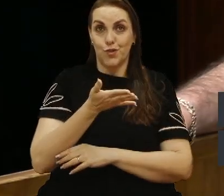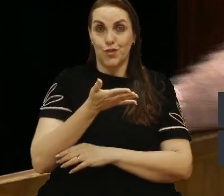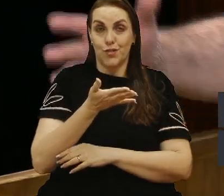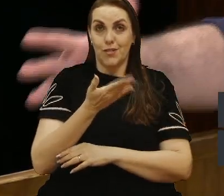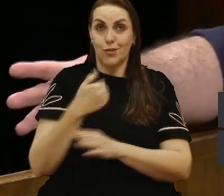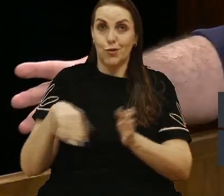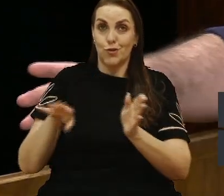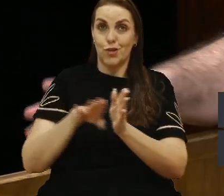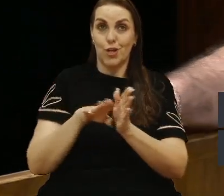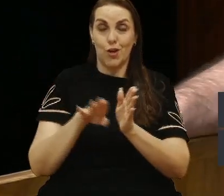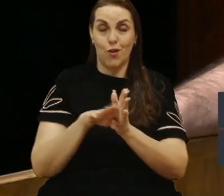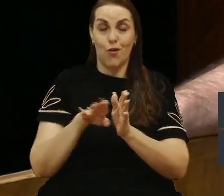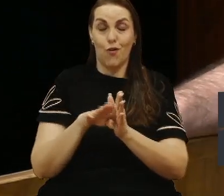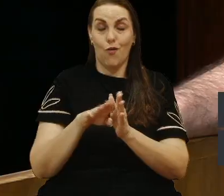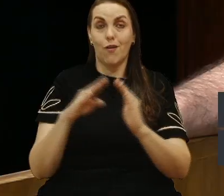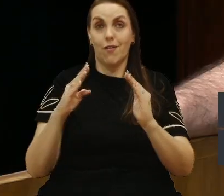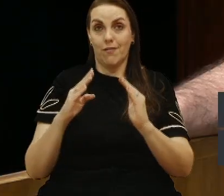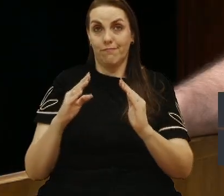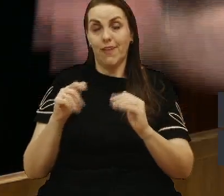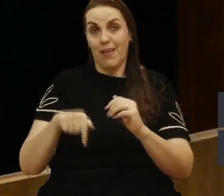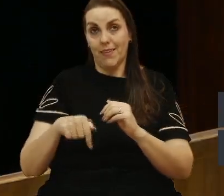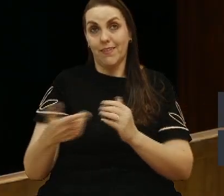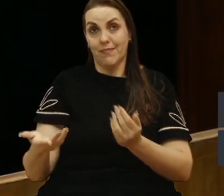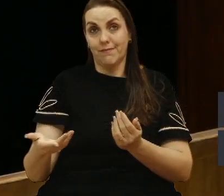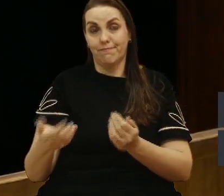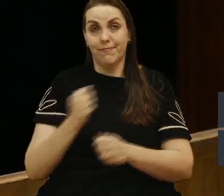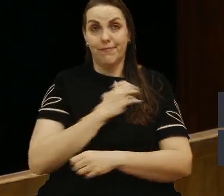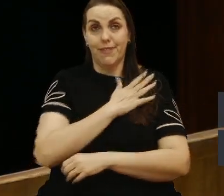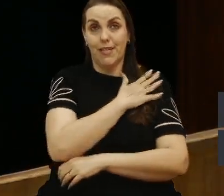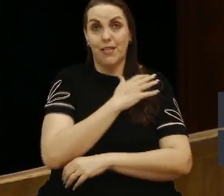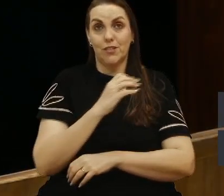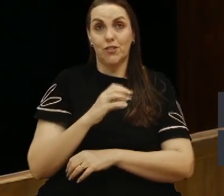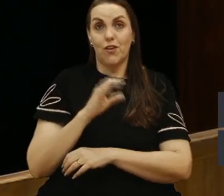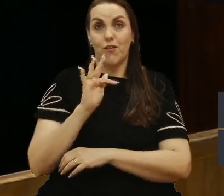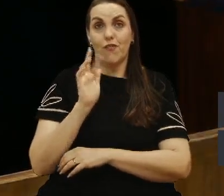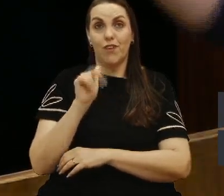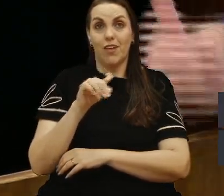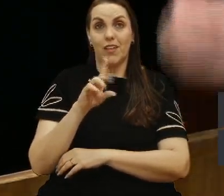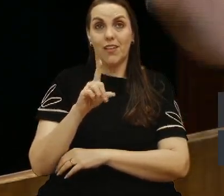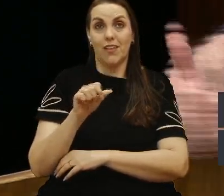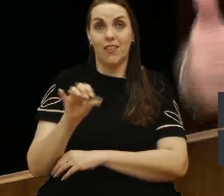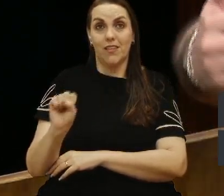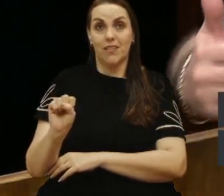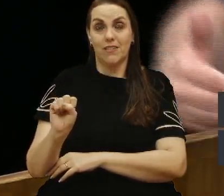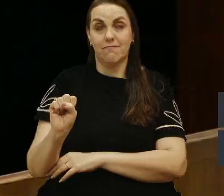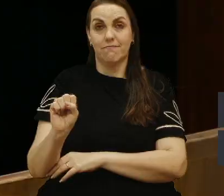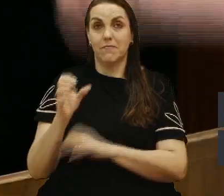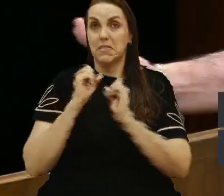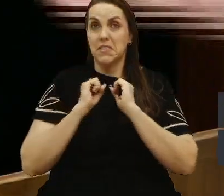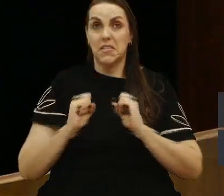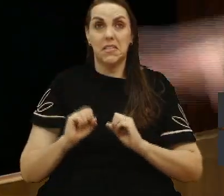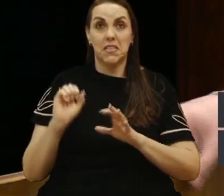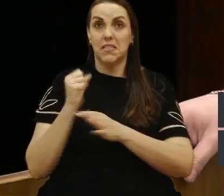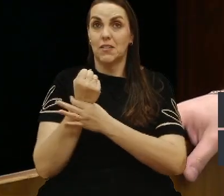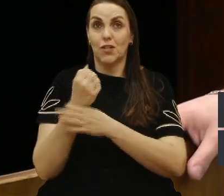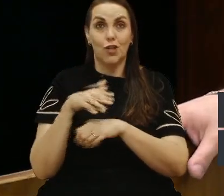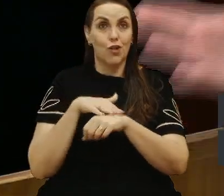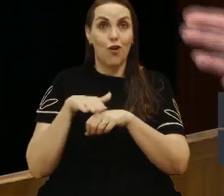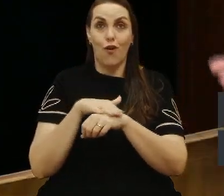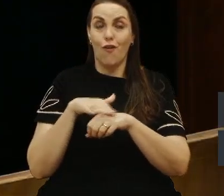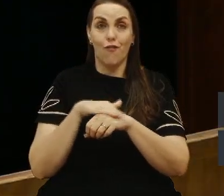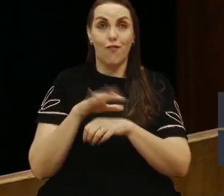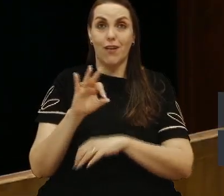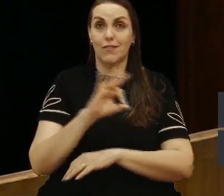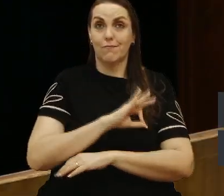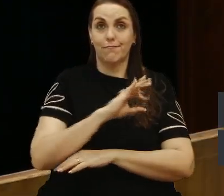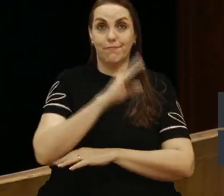em Caxias, o Tenente Coronel Fernandes, o município, a Secretaria de Segurança, não dialoga com a Brigada Militar.